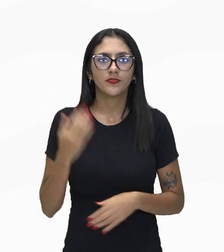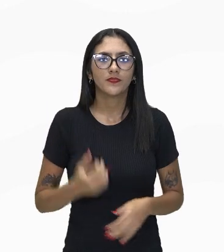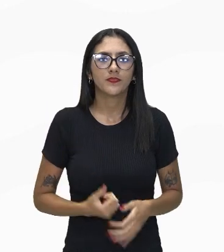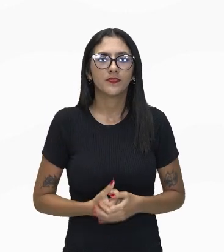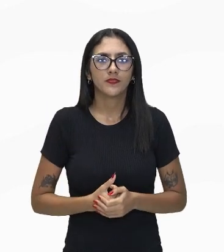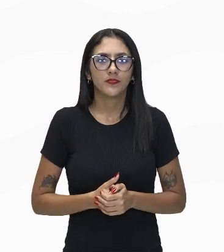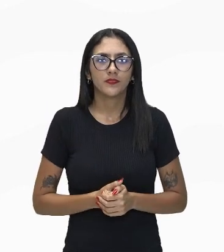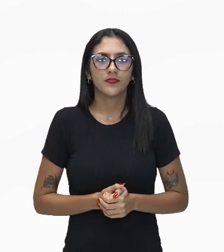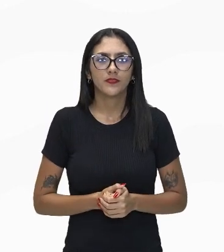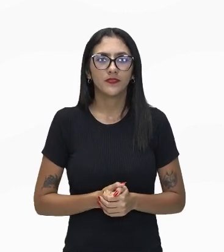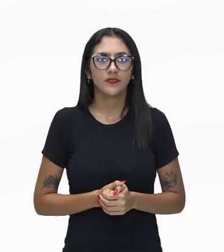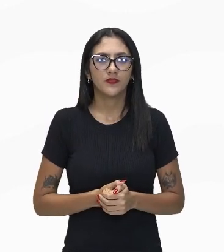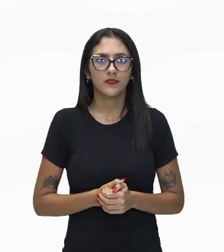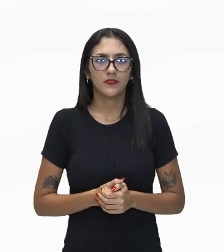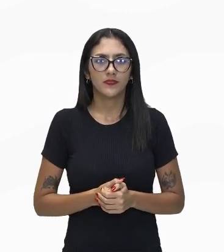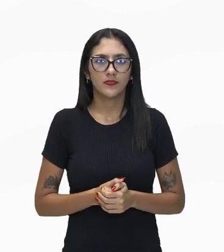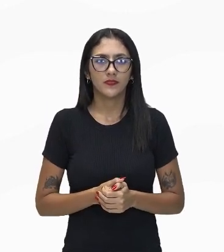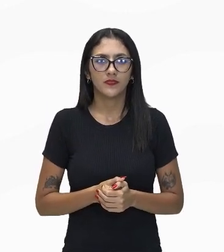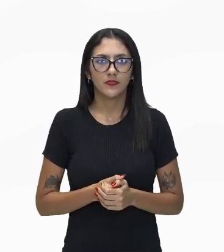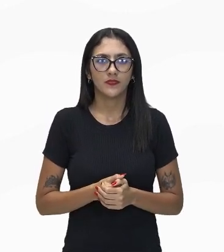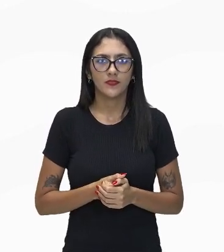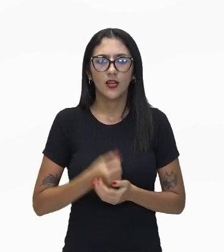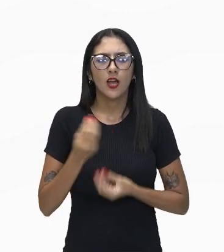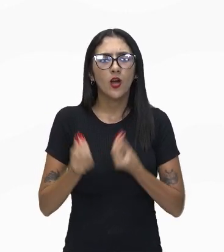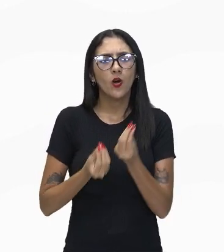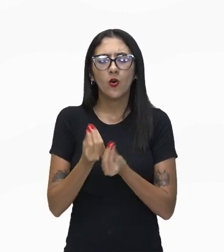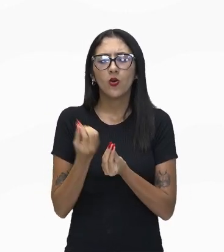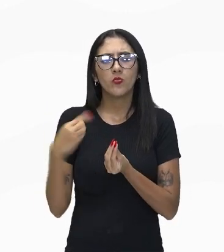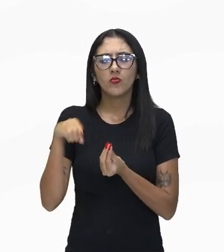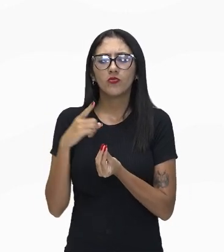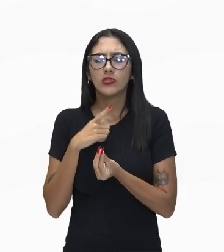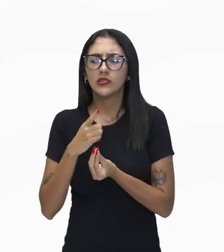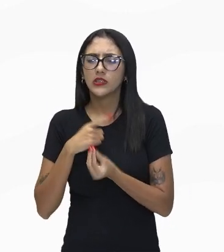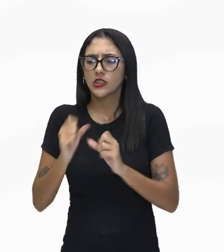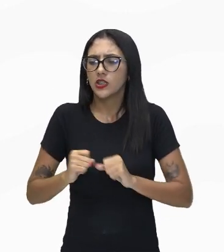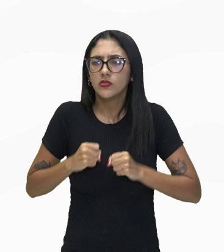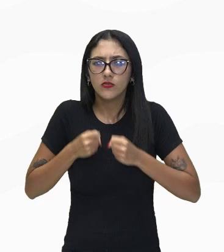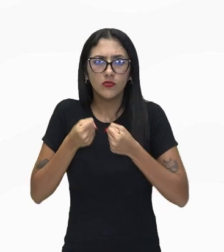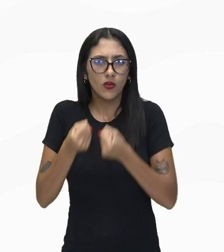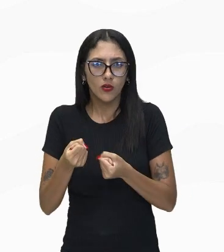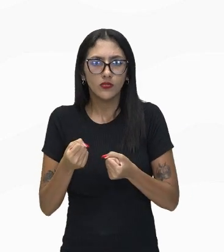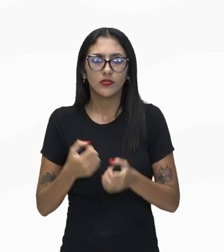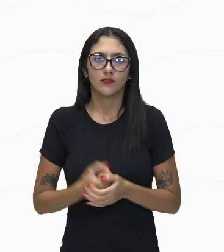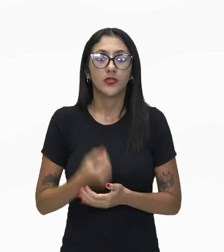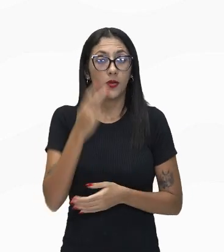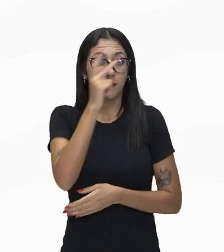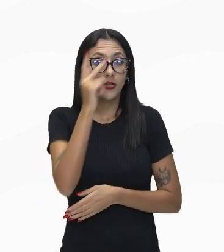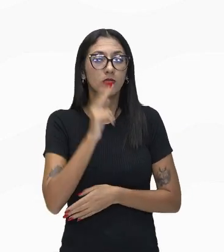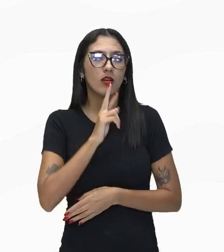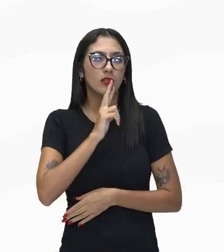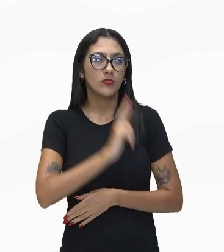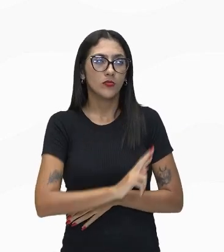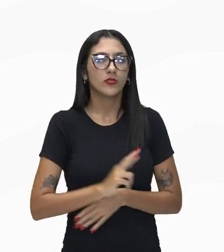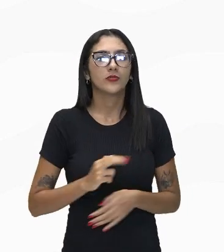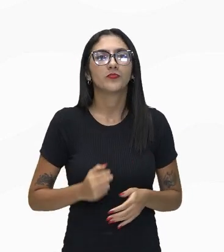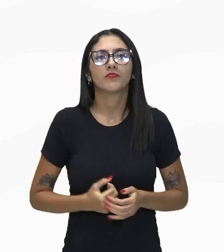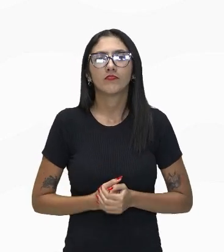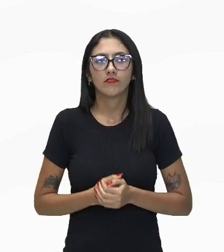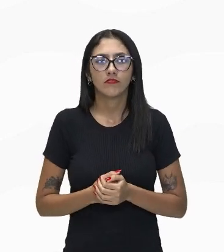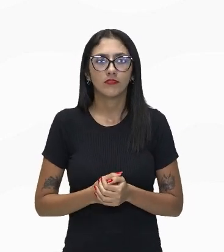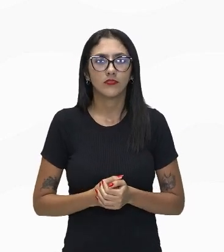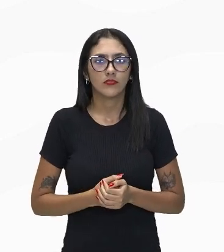só. Como você tem se mantido tão engajado, né? E na fala do personagem nós temos, ó, tenho